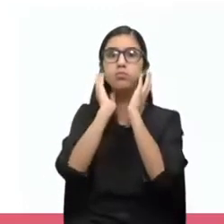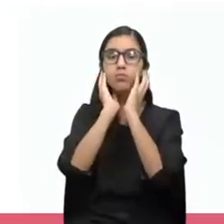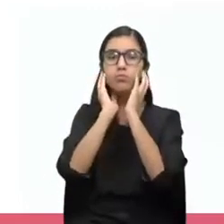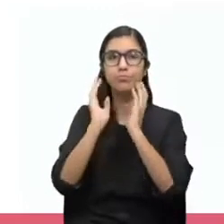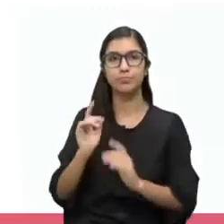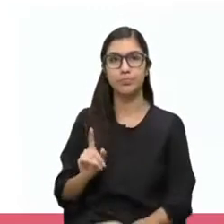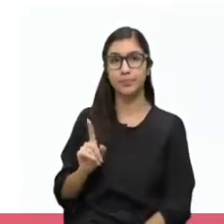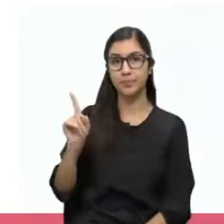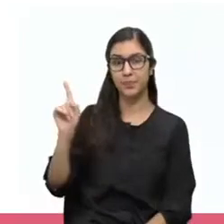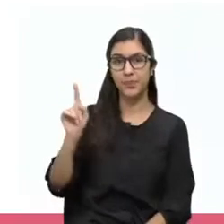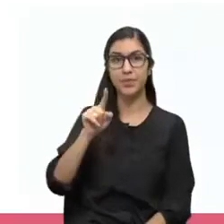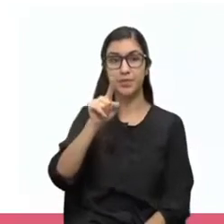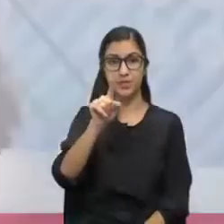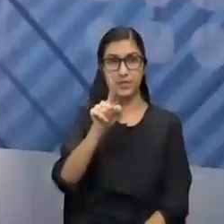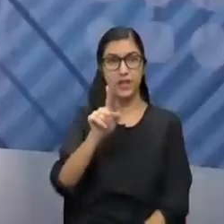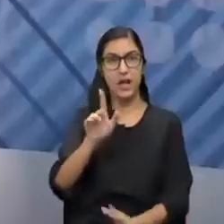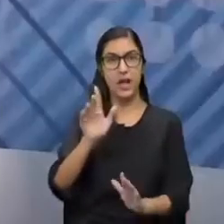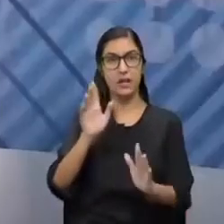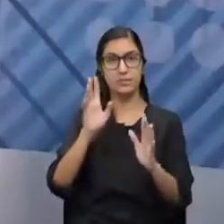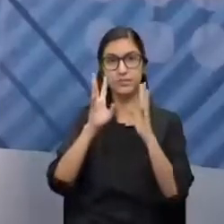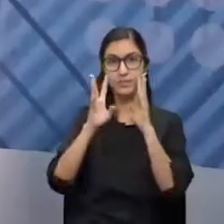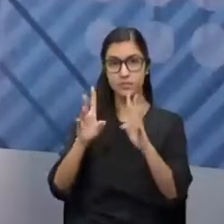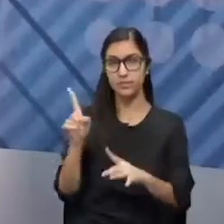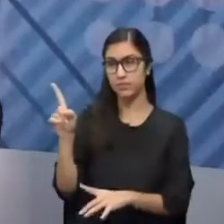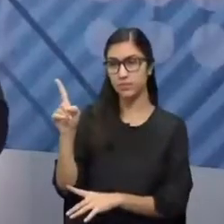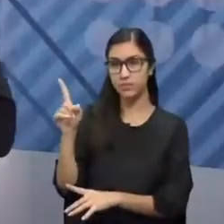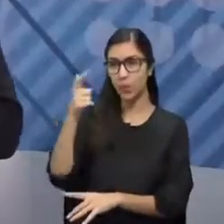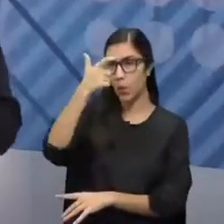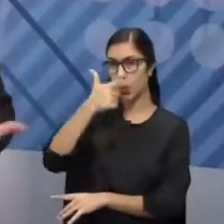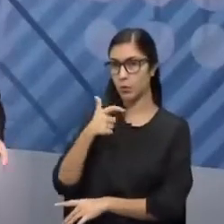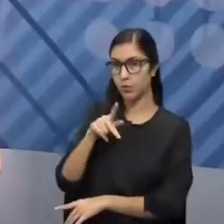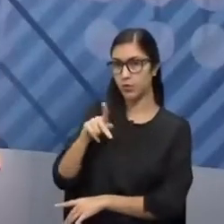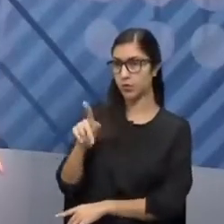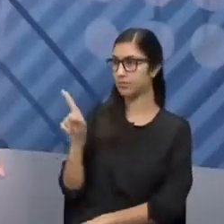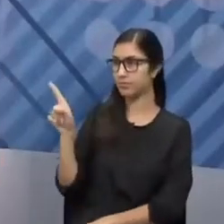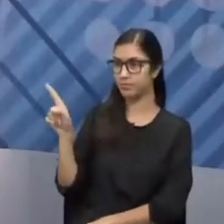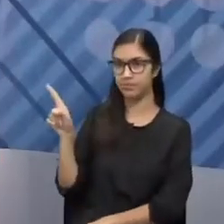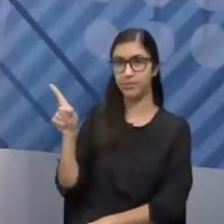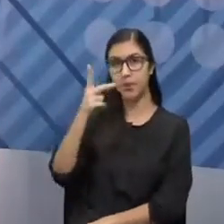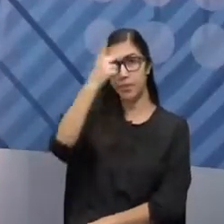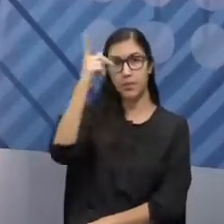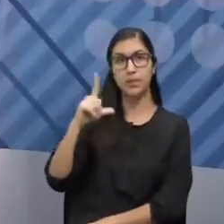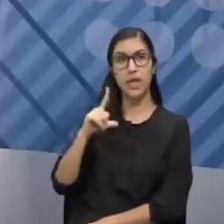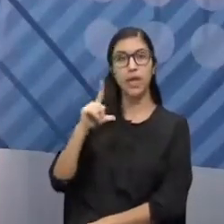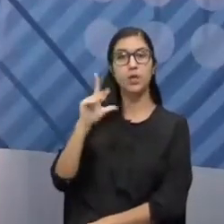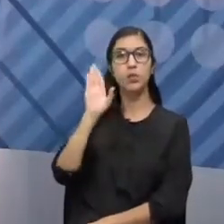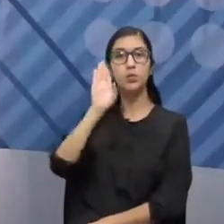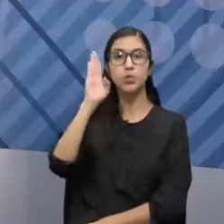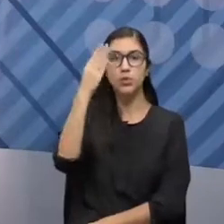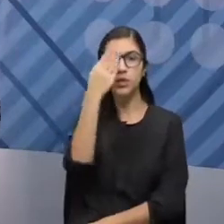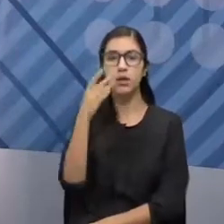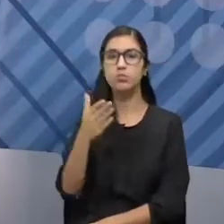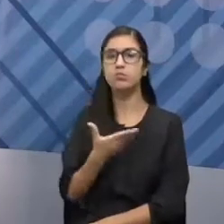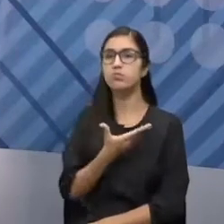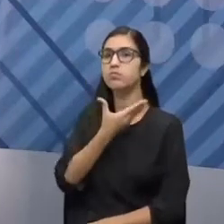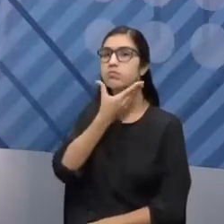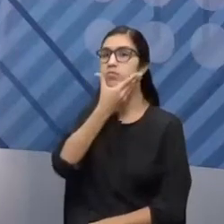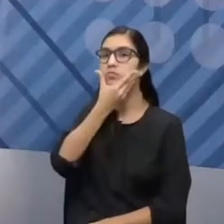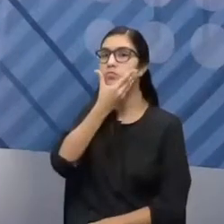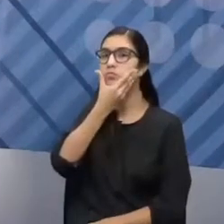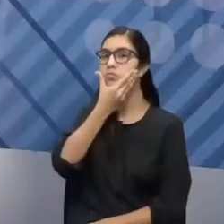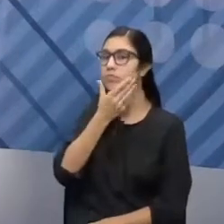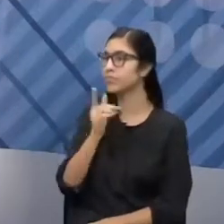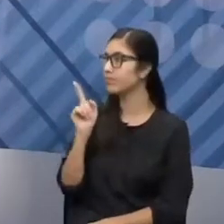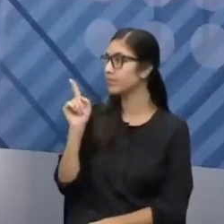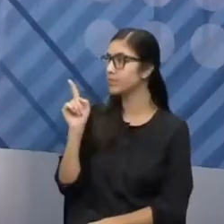Então, atente-se aqui para o meu rosto. A pessoa com surdo-cegueira toca no meu rosto e percebe o